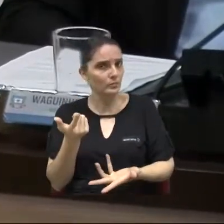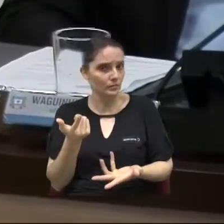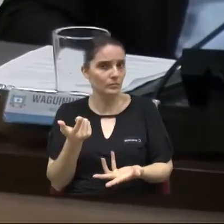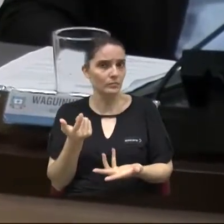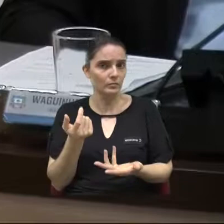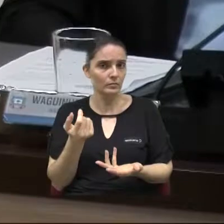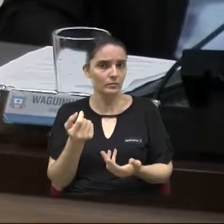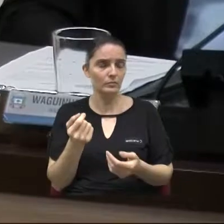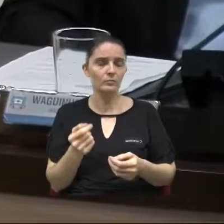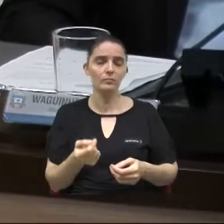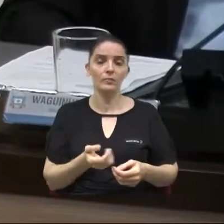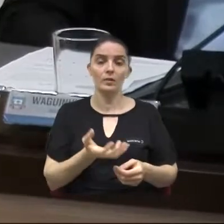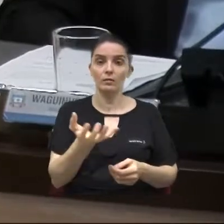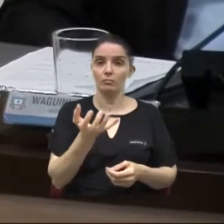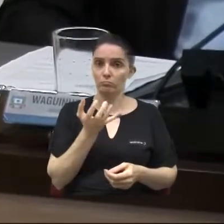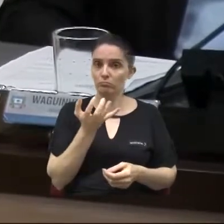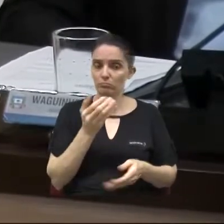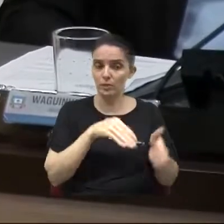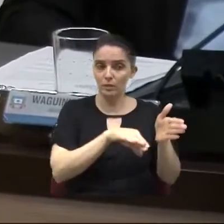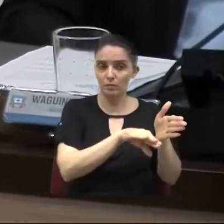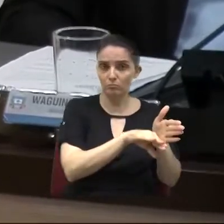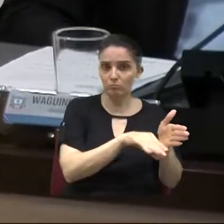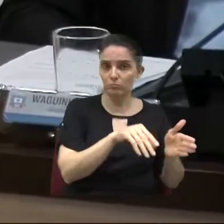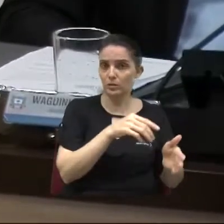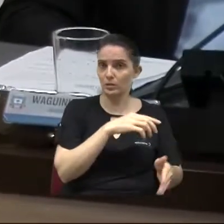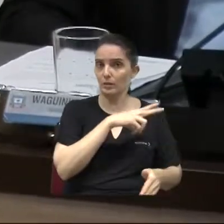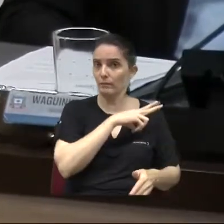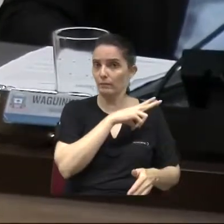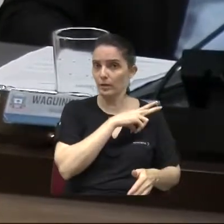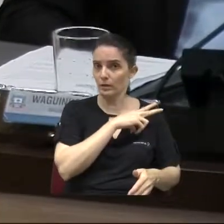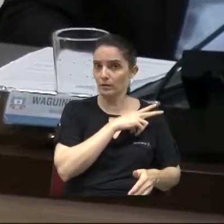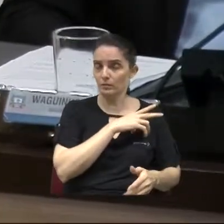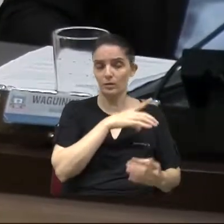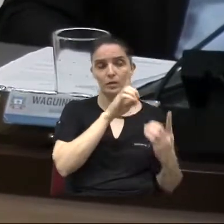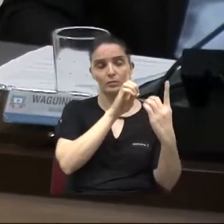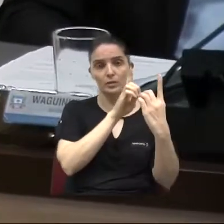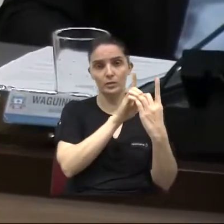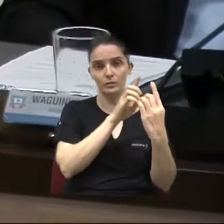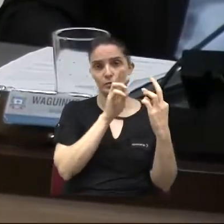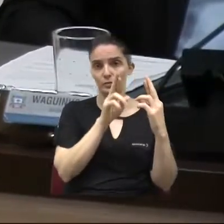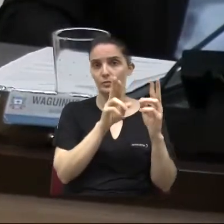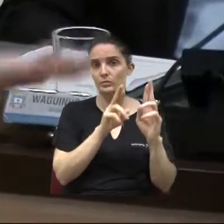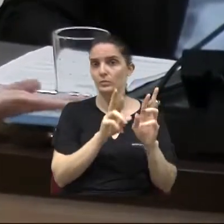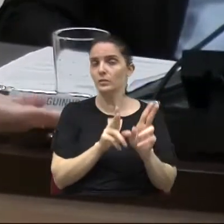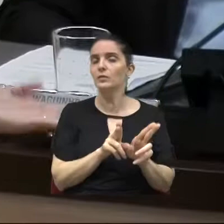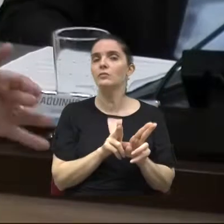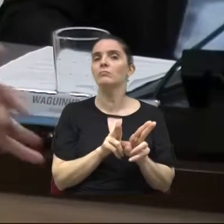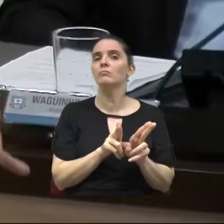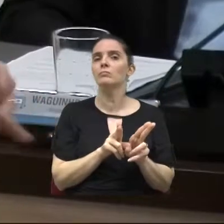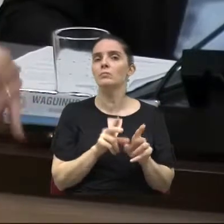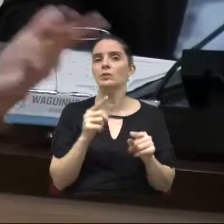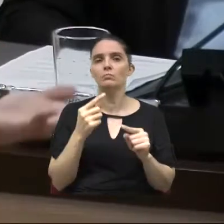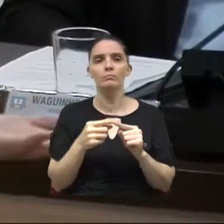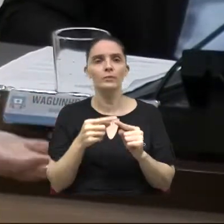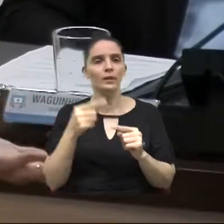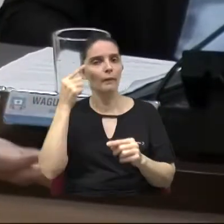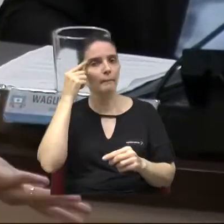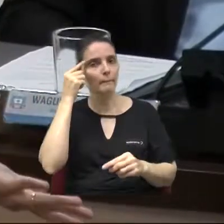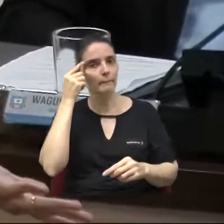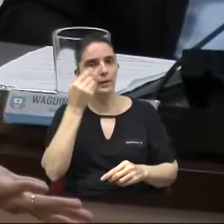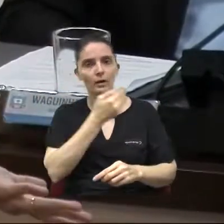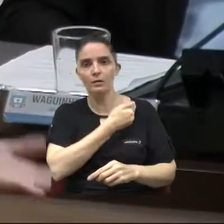iniciativa privada buscar um atendimento diferenciado, pensando muitas vezes que no poder público isso